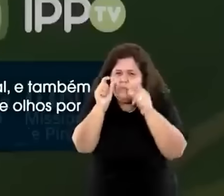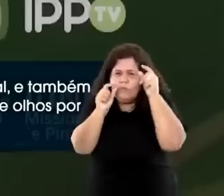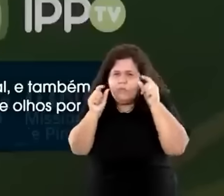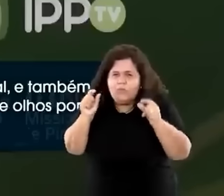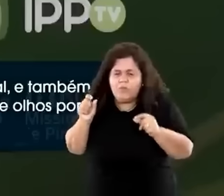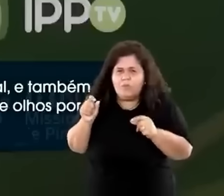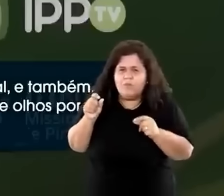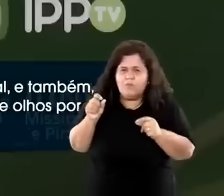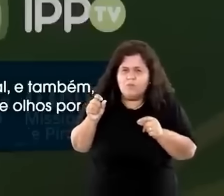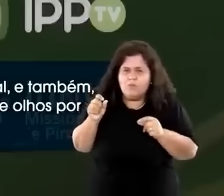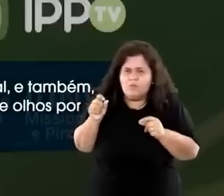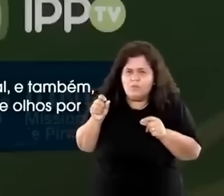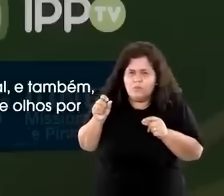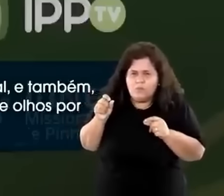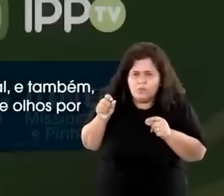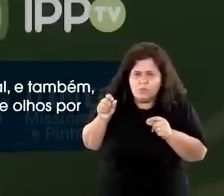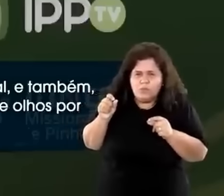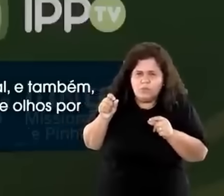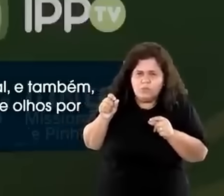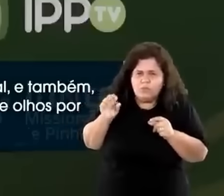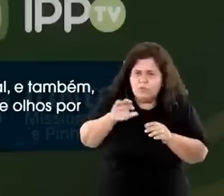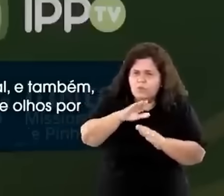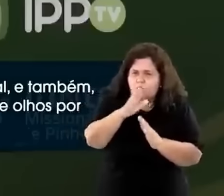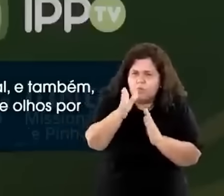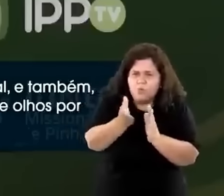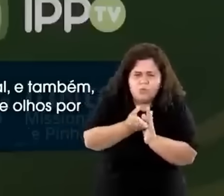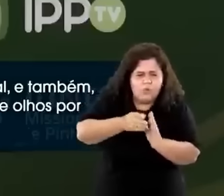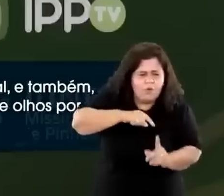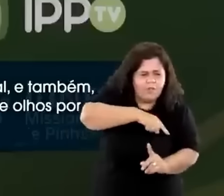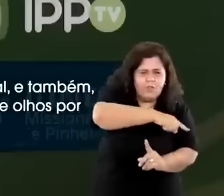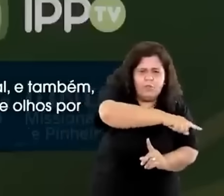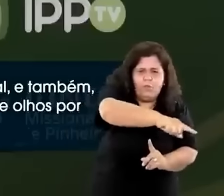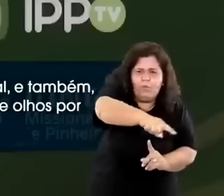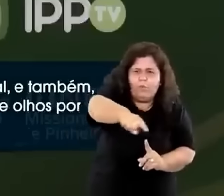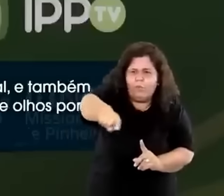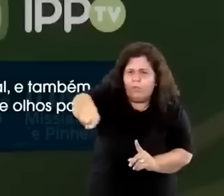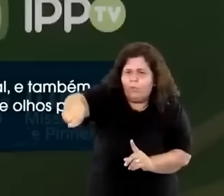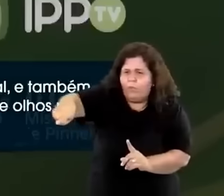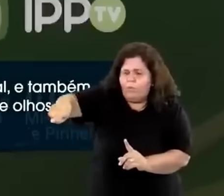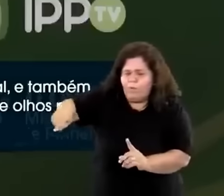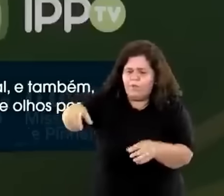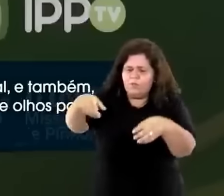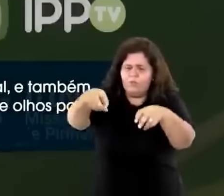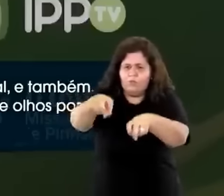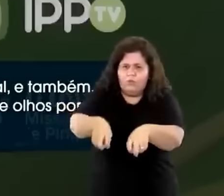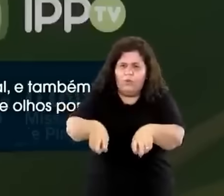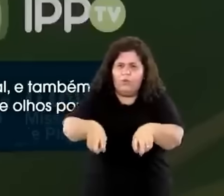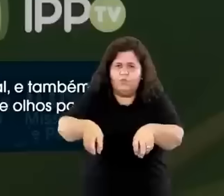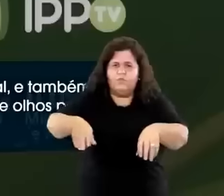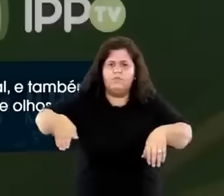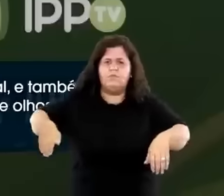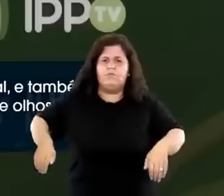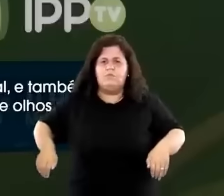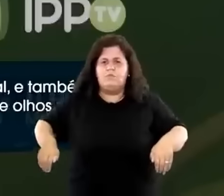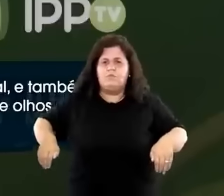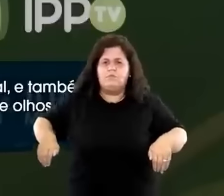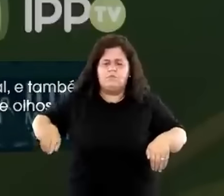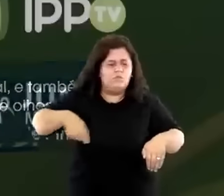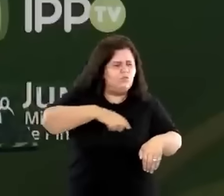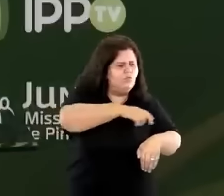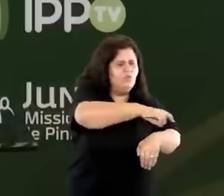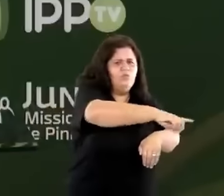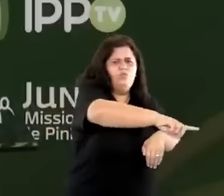comigo porque tudo tudo tudo está ao redor do Trono ao redor do Trono né Eh Diante do Trono